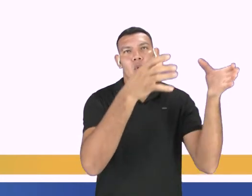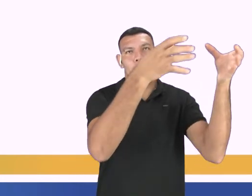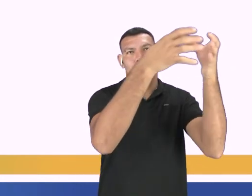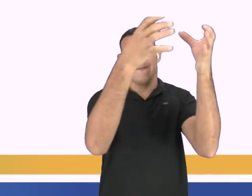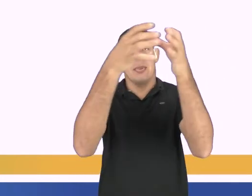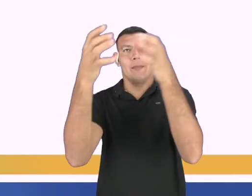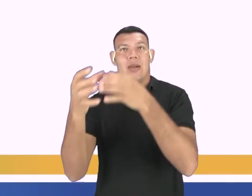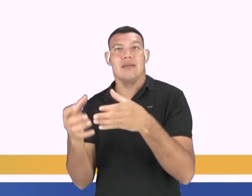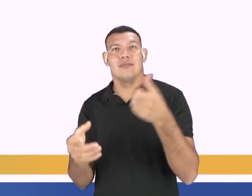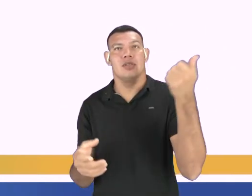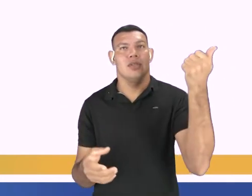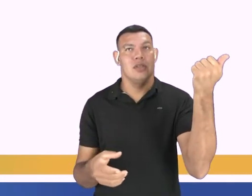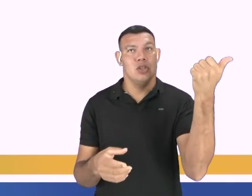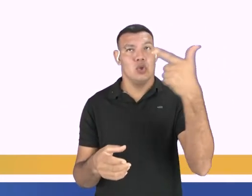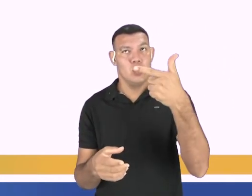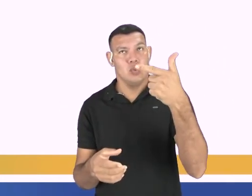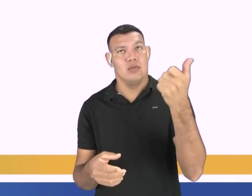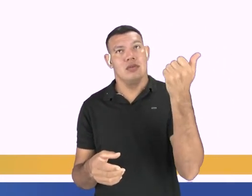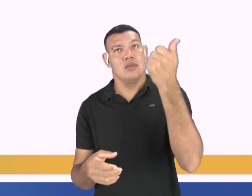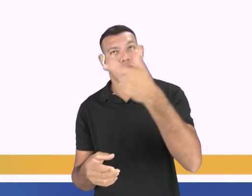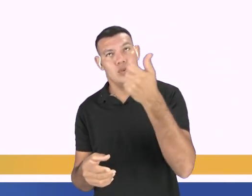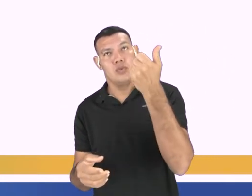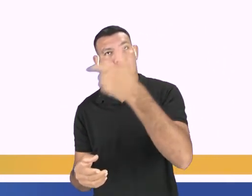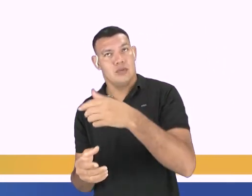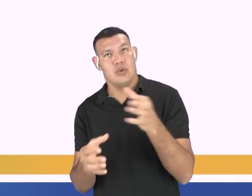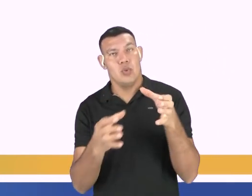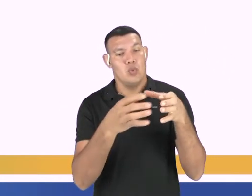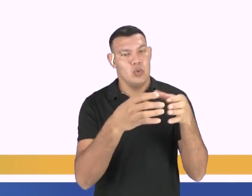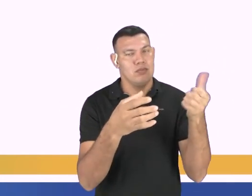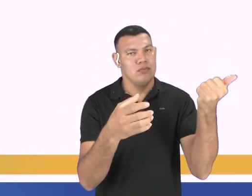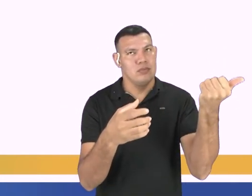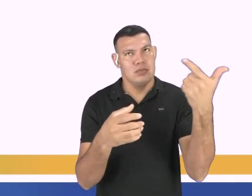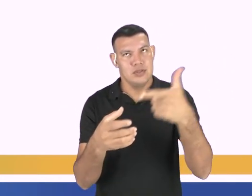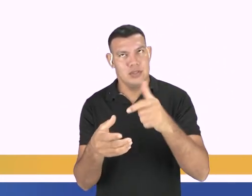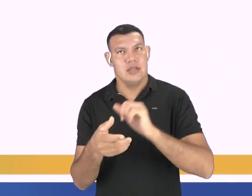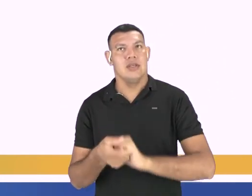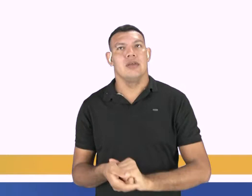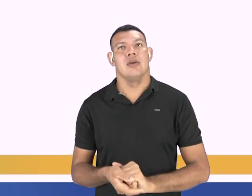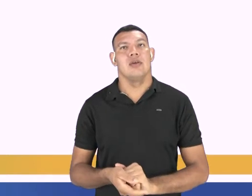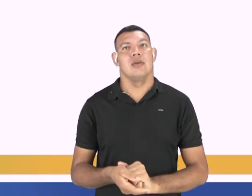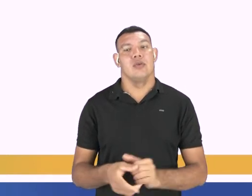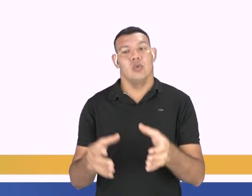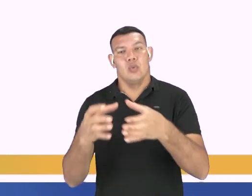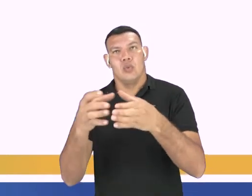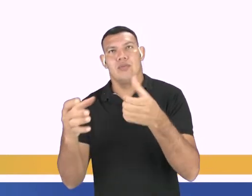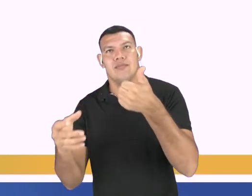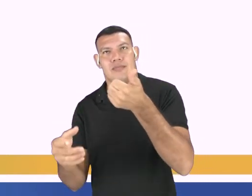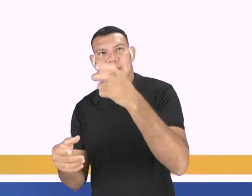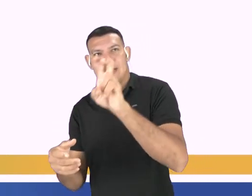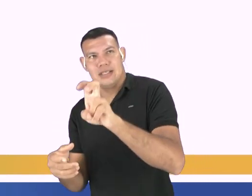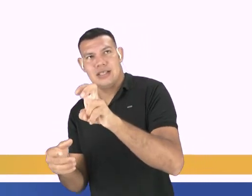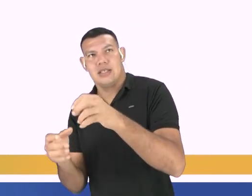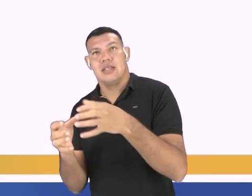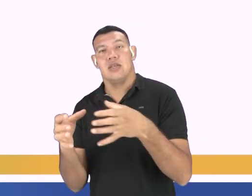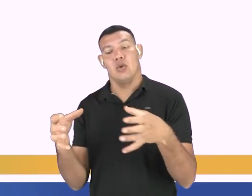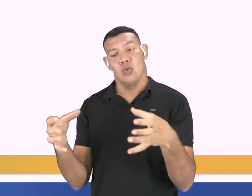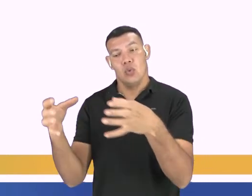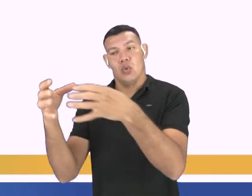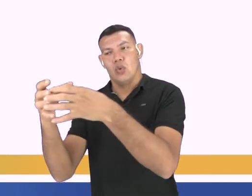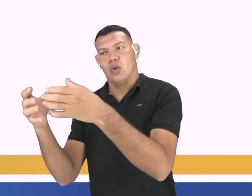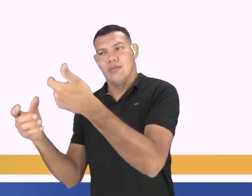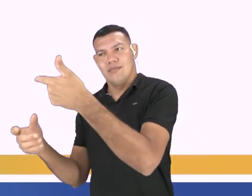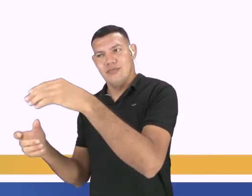Se José arruma os detergentes em grupos de múltiplos de 12, 15 ou 20 e sobra